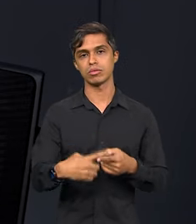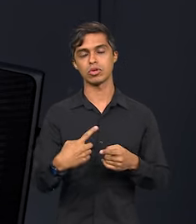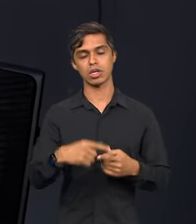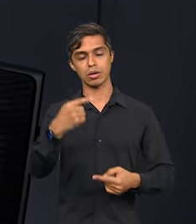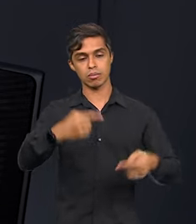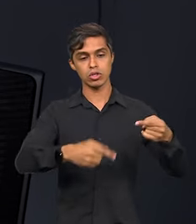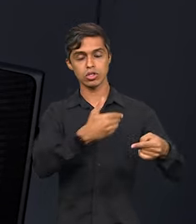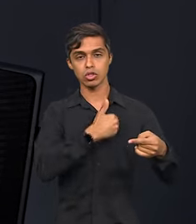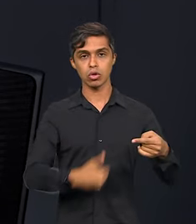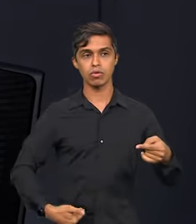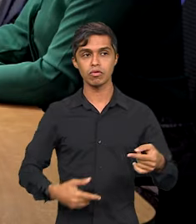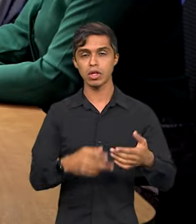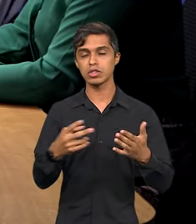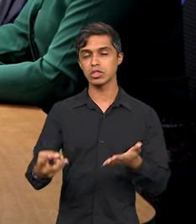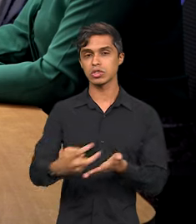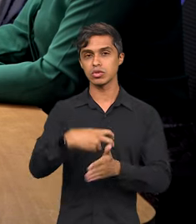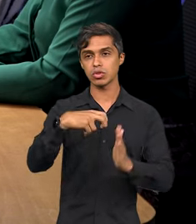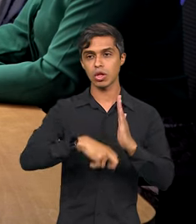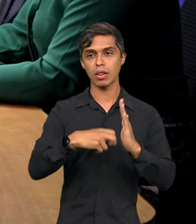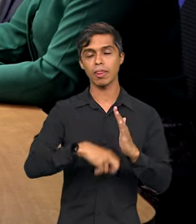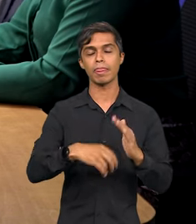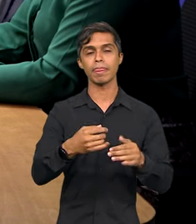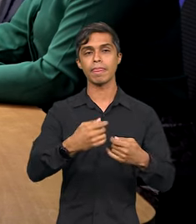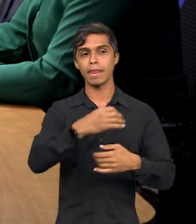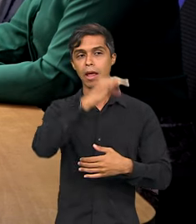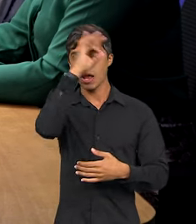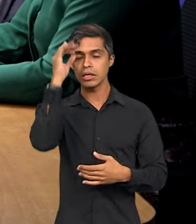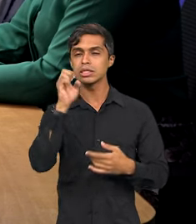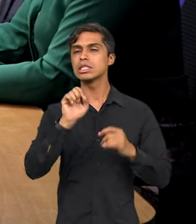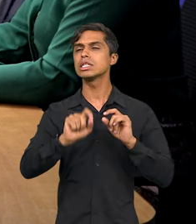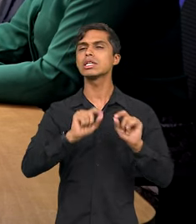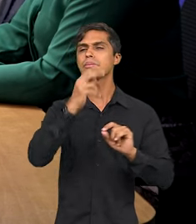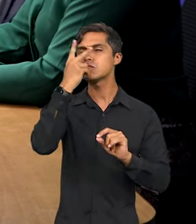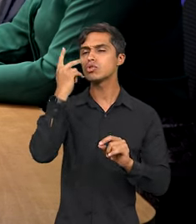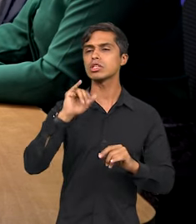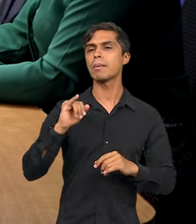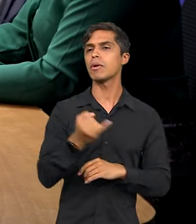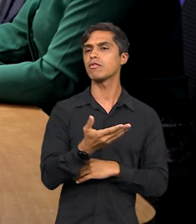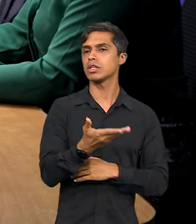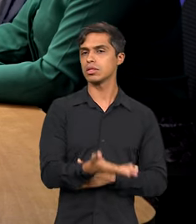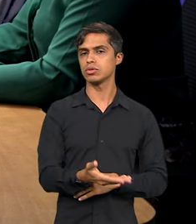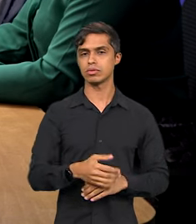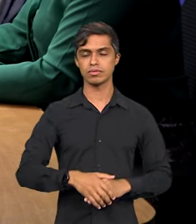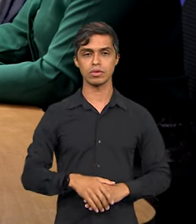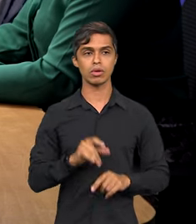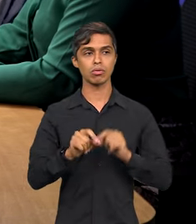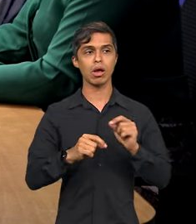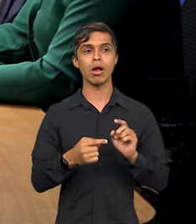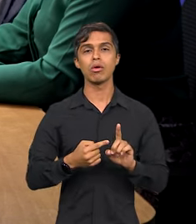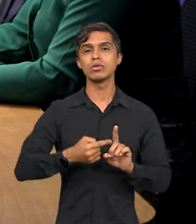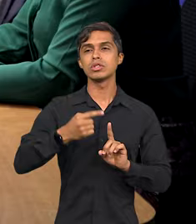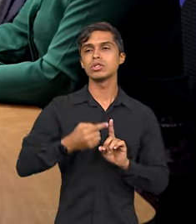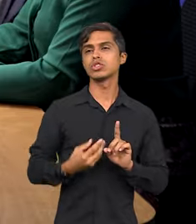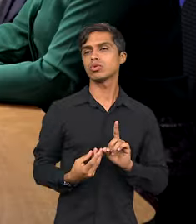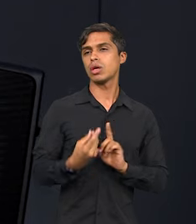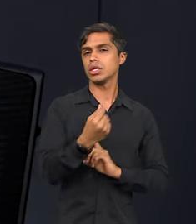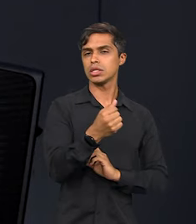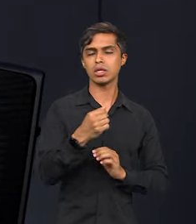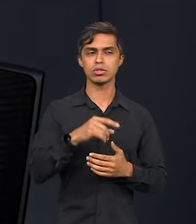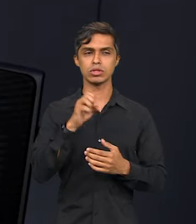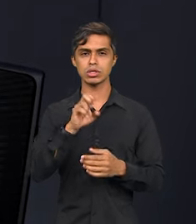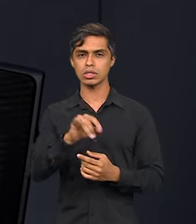públicas de exoneração tributária por exemplo quem se beneficia dessa política pública qual eh o grau de eficiência no